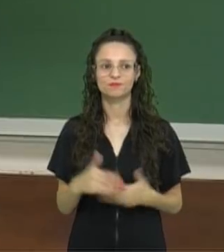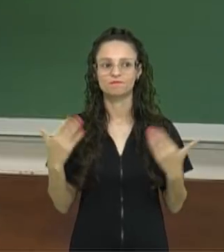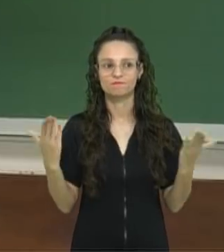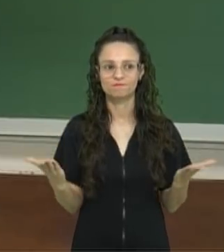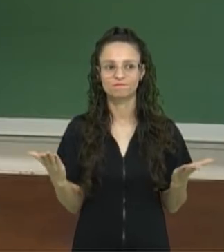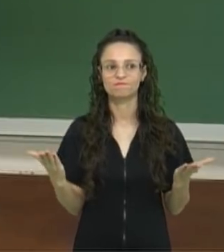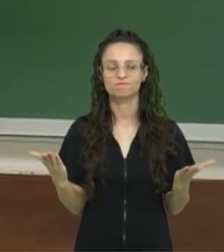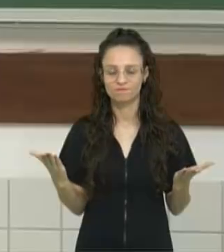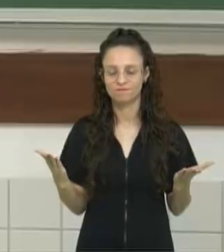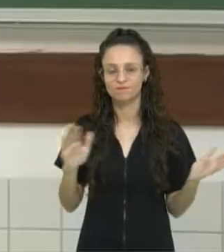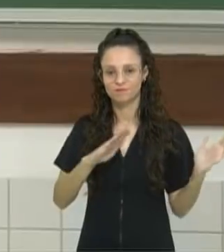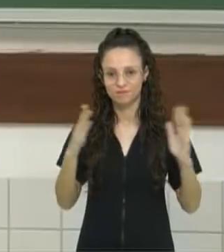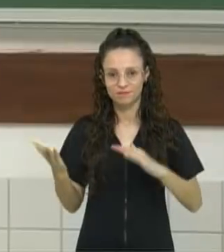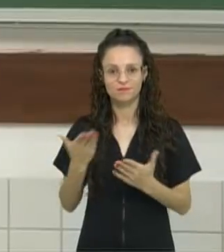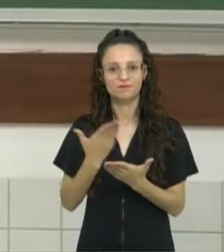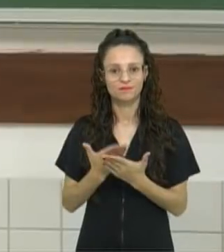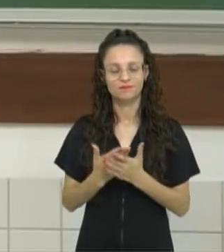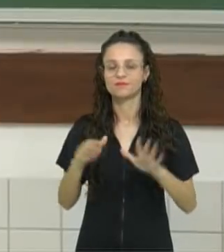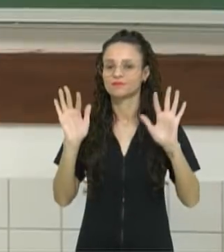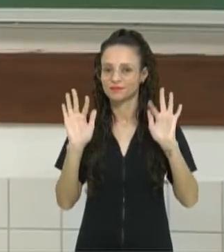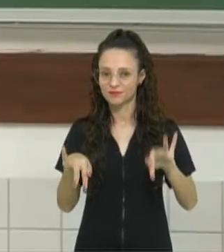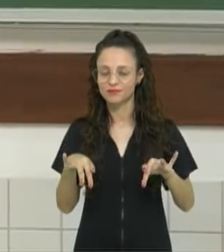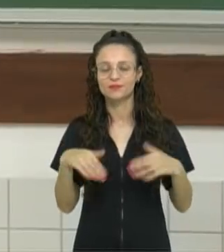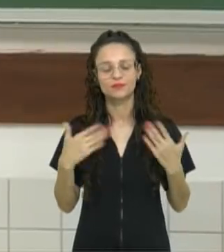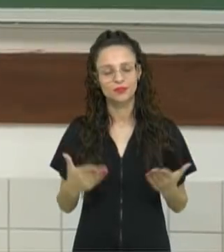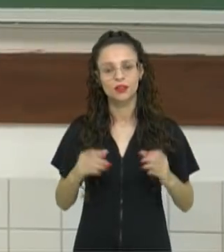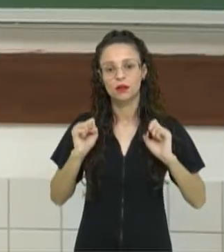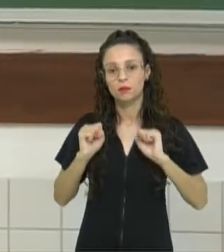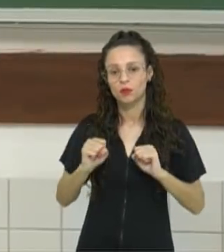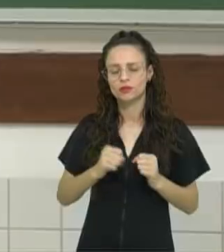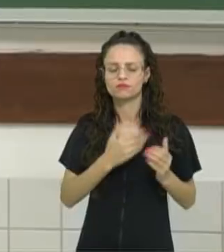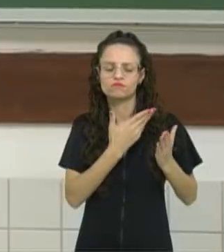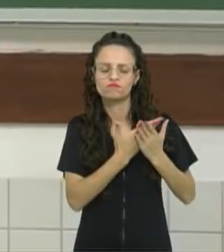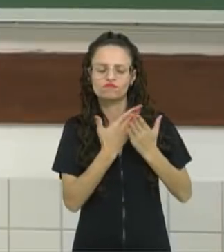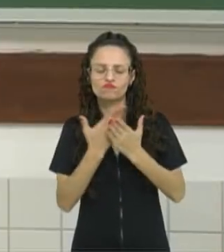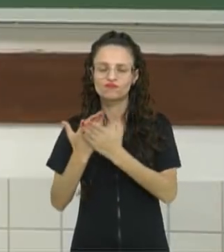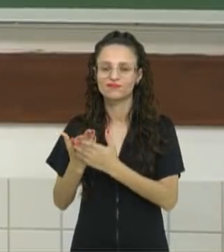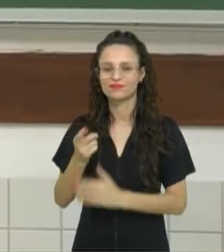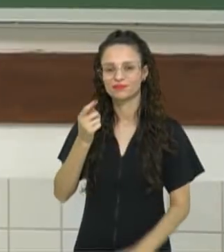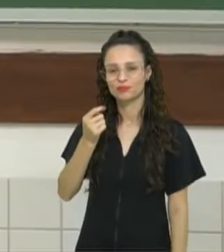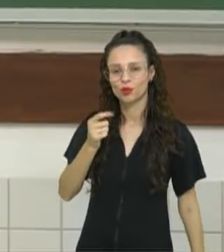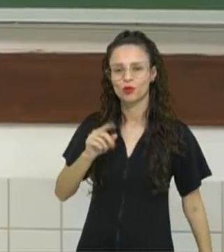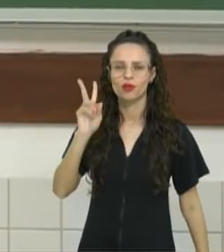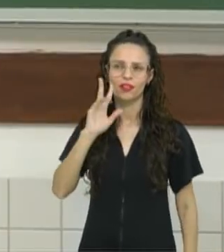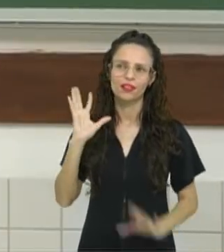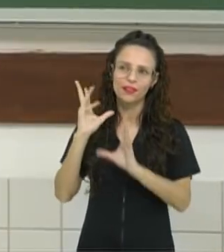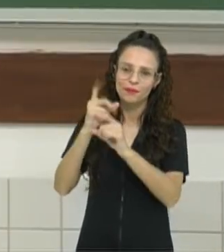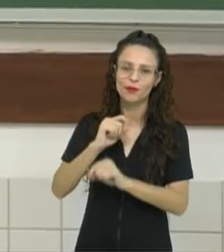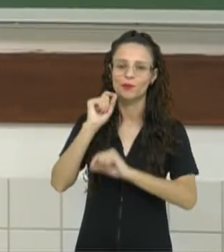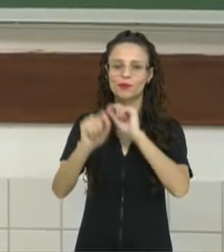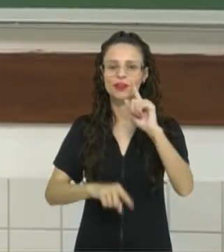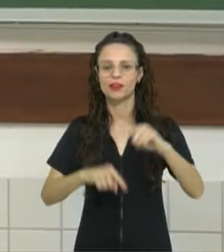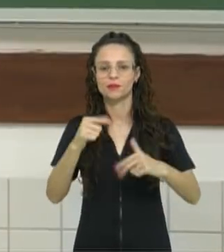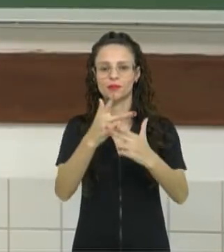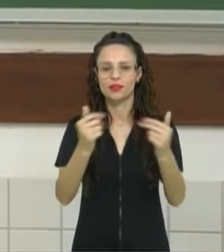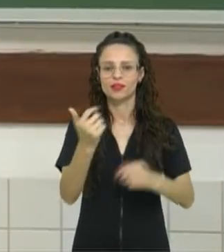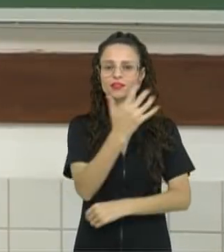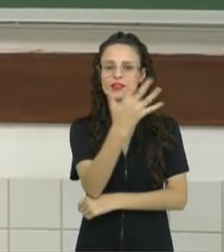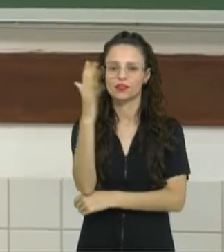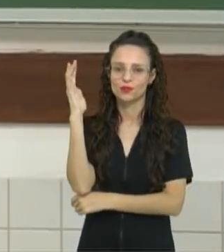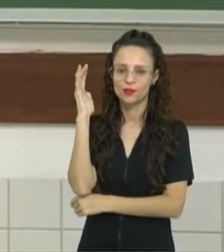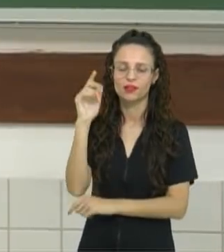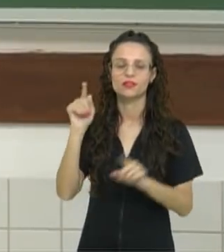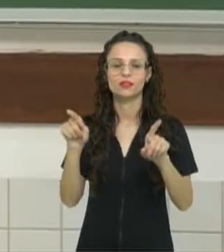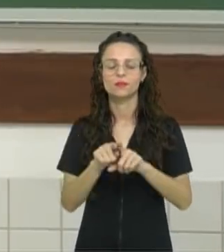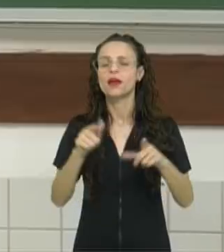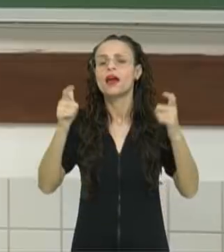né, a nossa aula de hoje ela já está acabando, nós podemos estudar aí um pouquinho, relembrar o que são recursos naturais